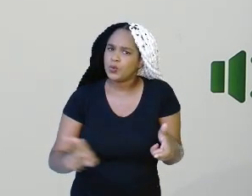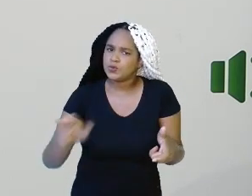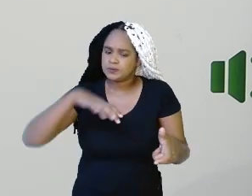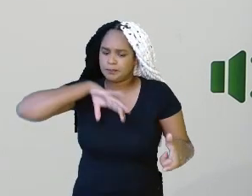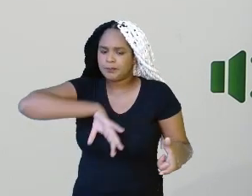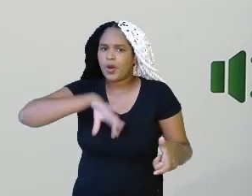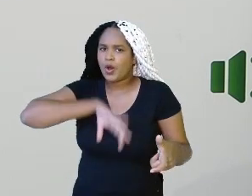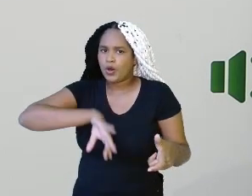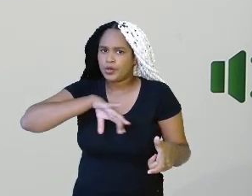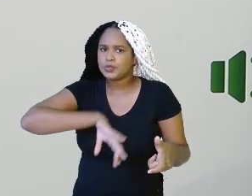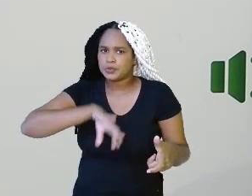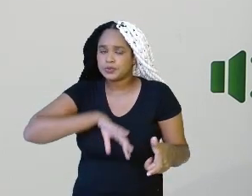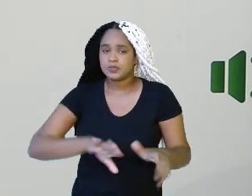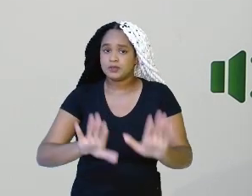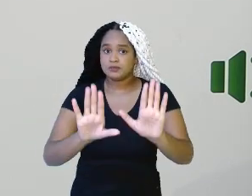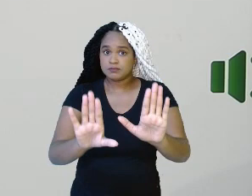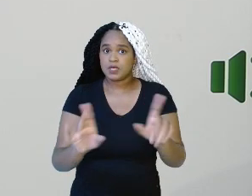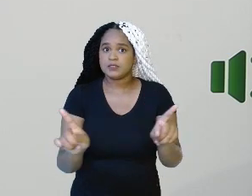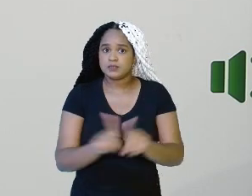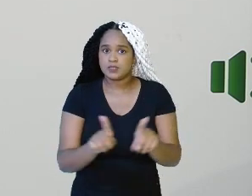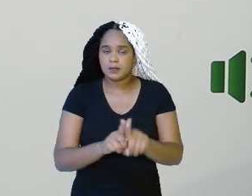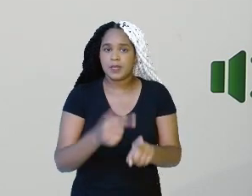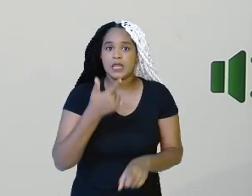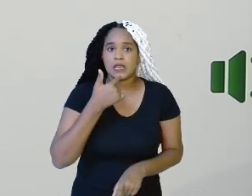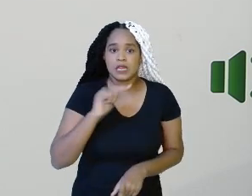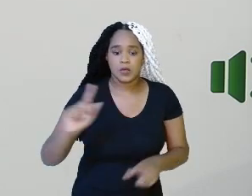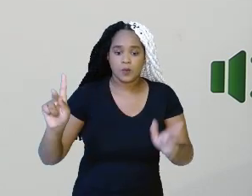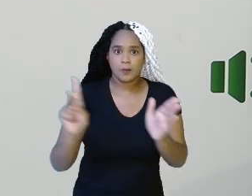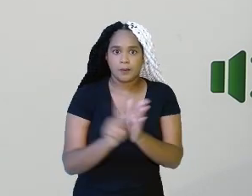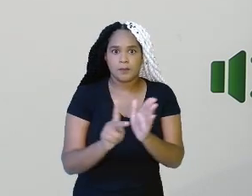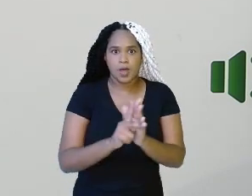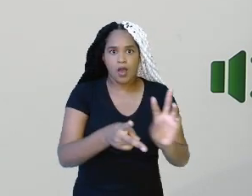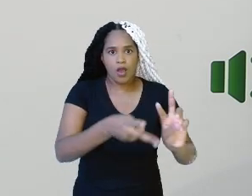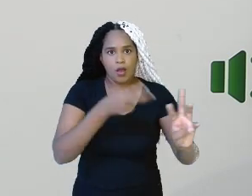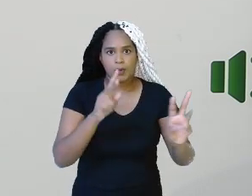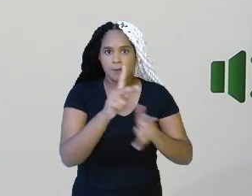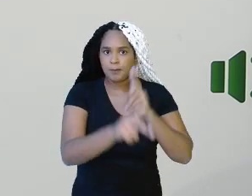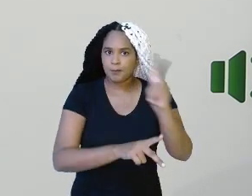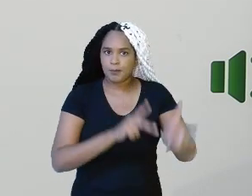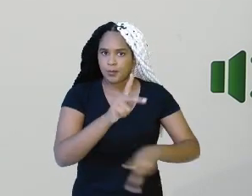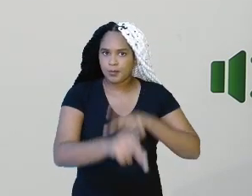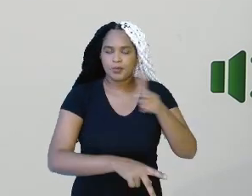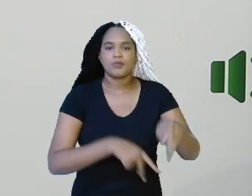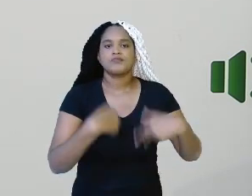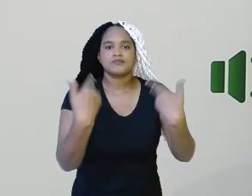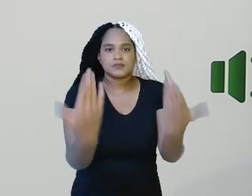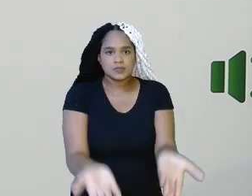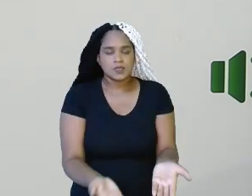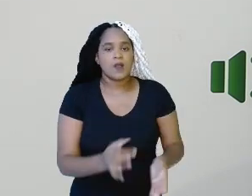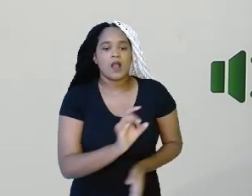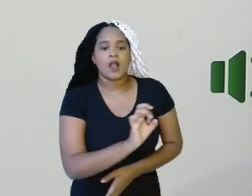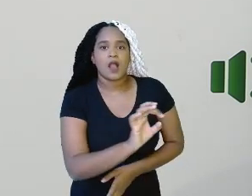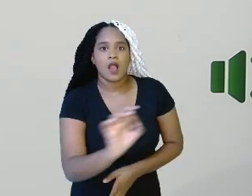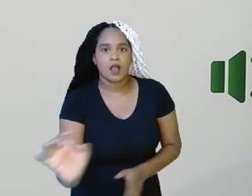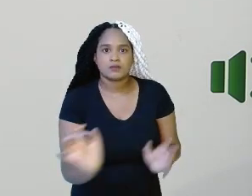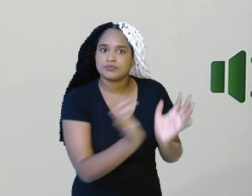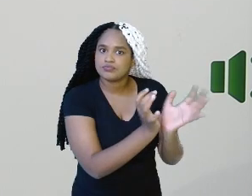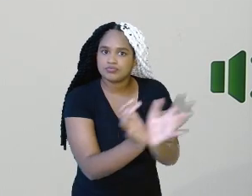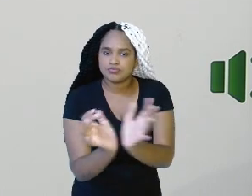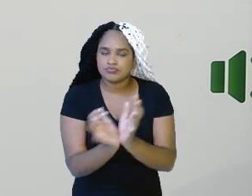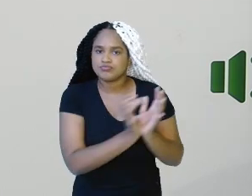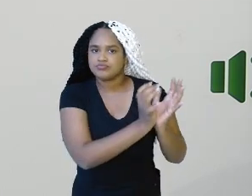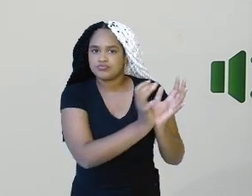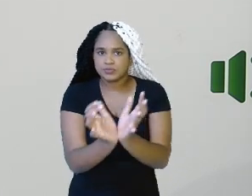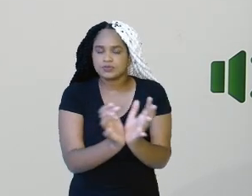assim como nós falamos, mas eles também prezam bastante pela cultura do seu povo. Então, cada uma dessas etnias, cada um desses